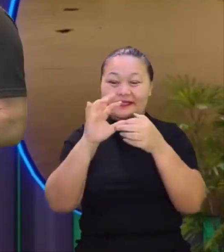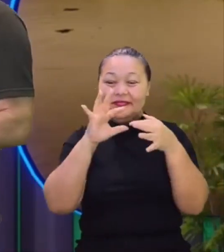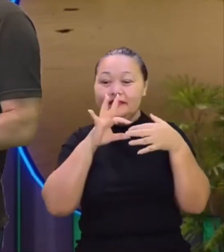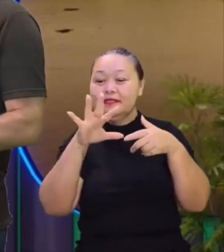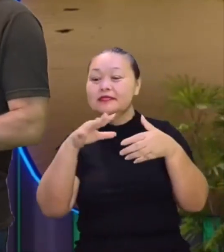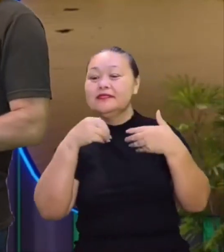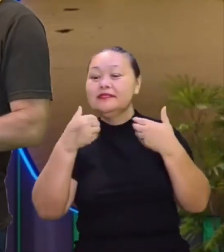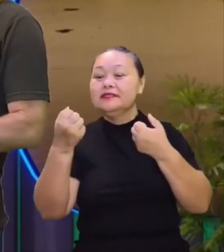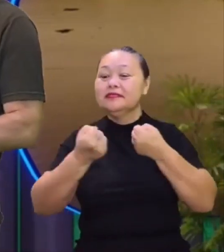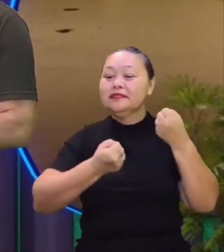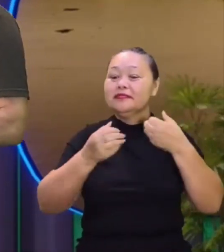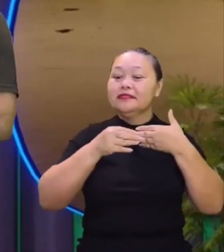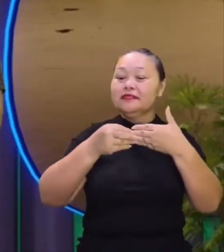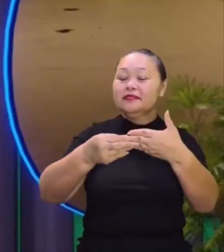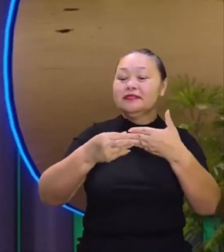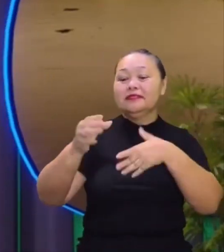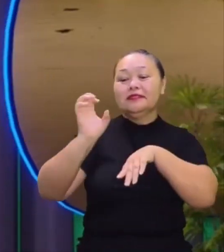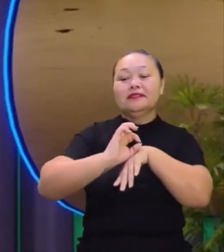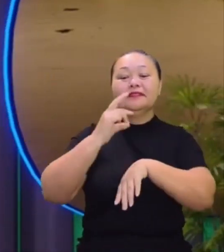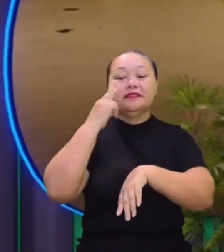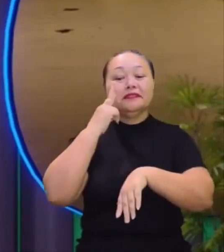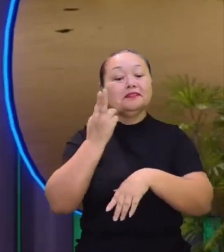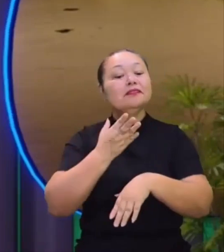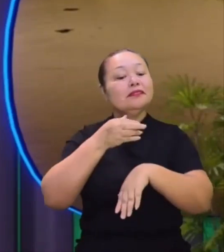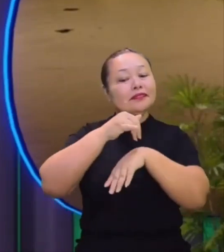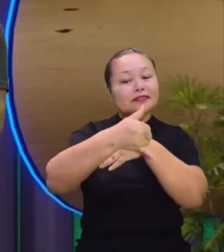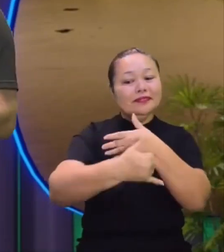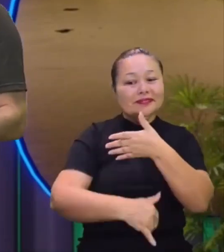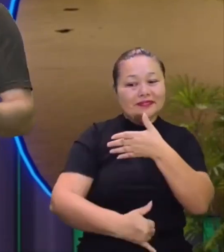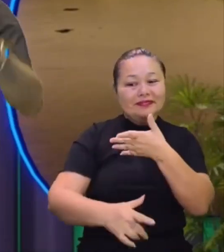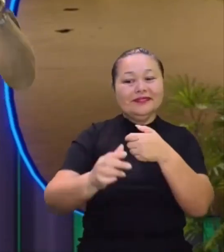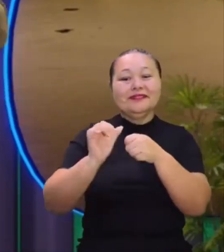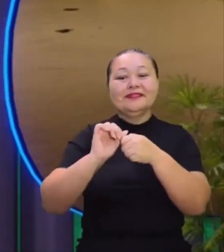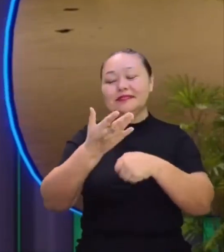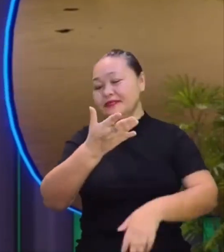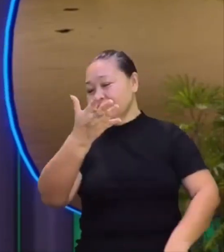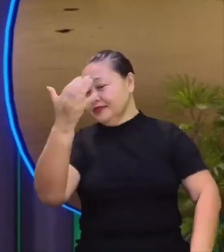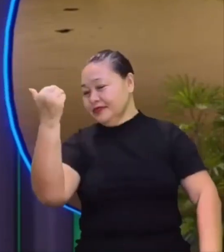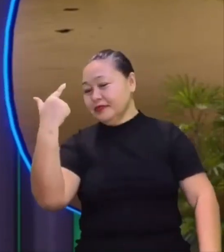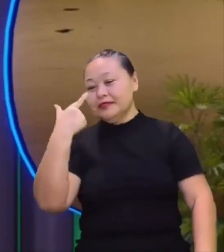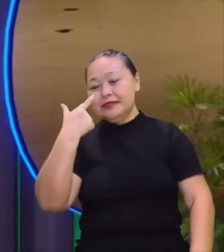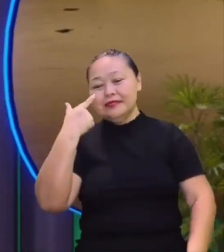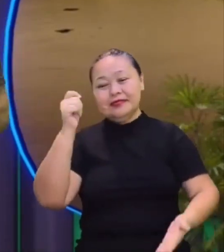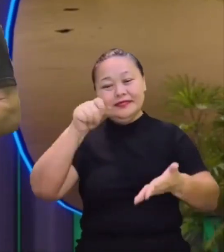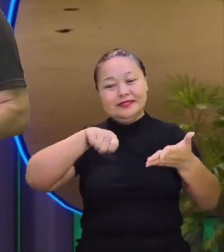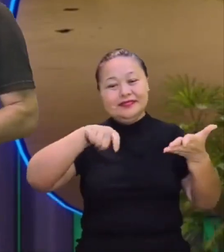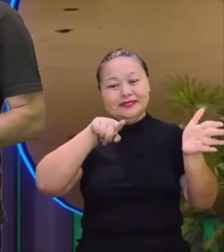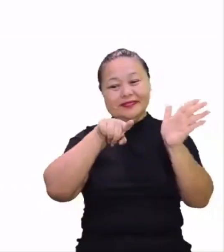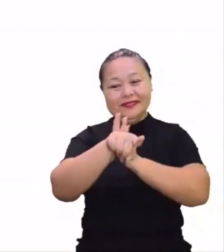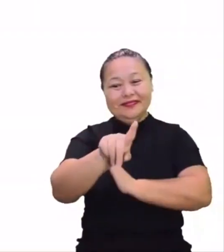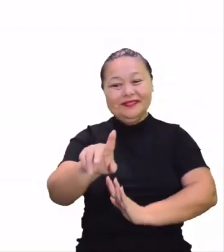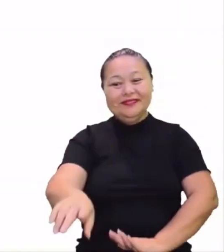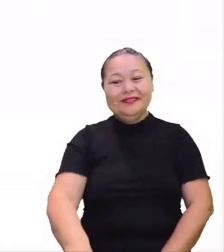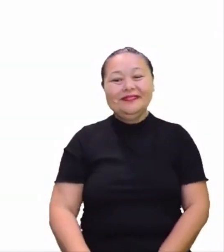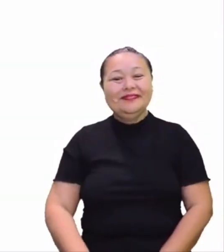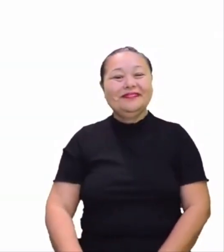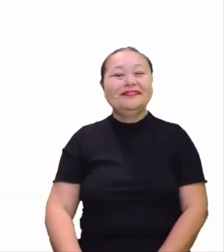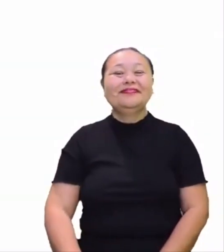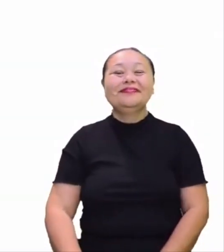logística do transporte em Rondônia, a questão energética. Então, vamos lá ver se você acertou as questões. Vamos lá.